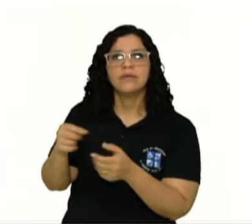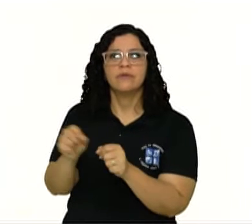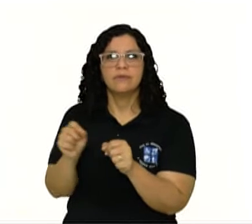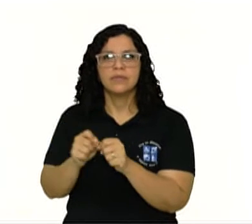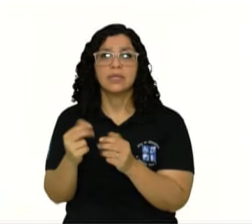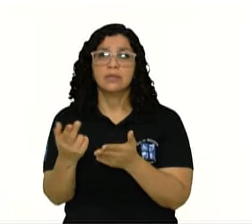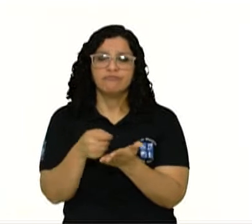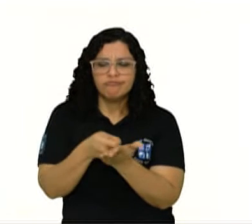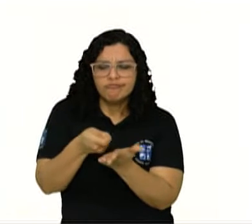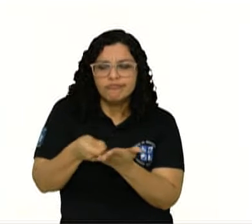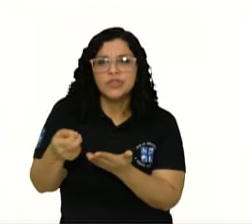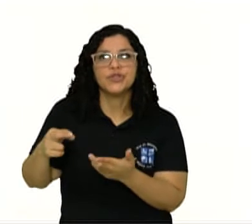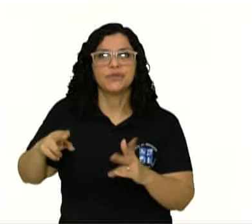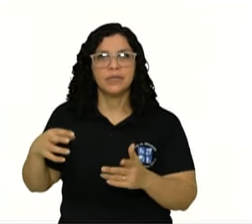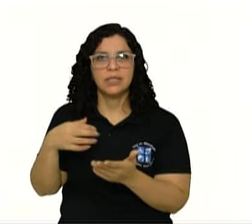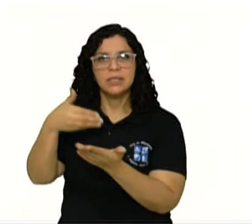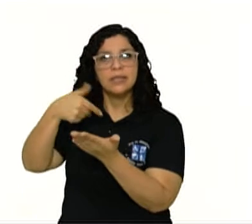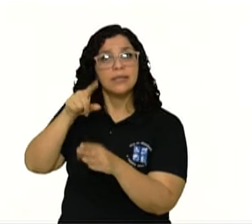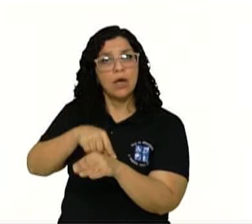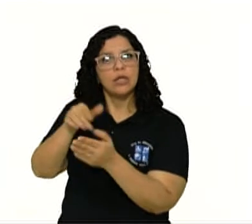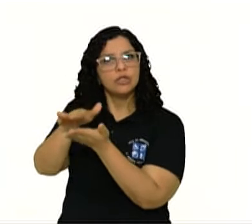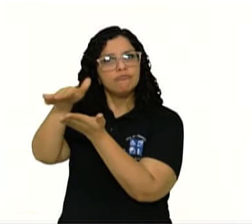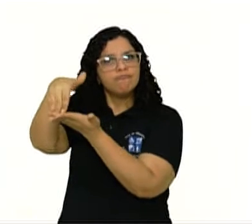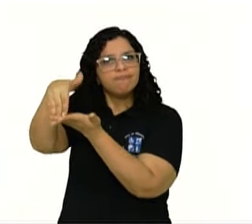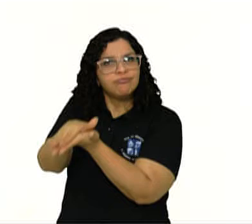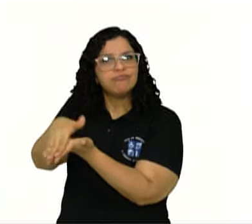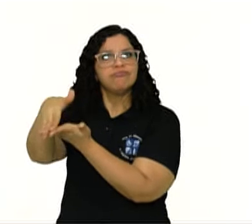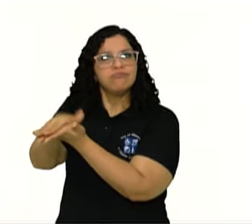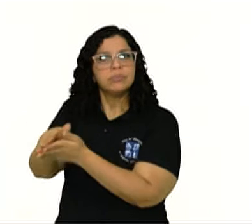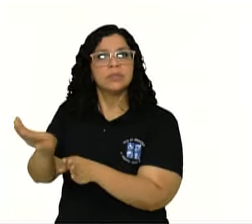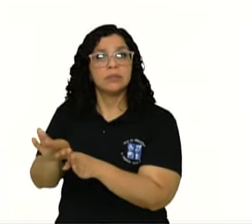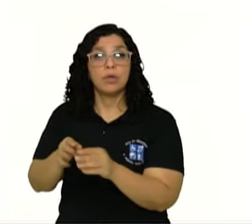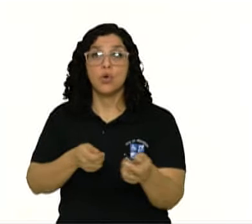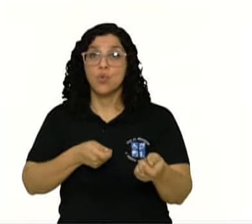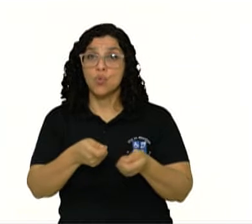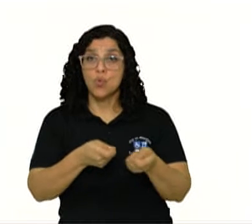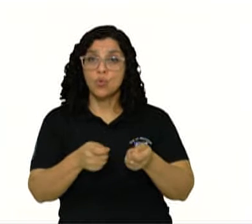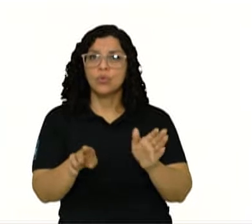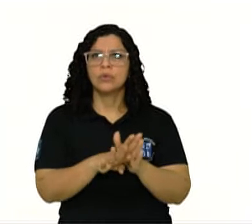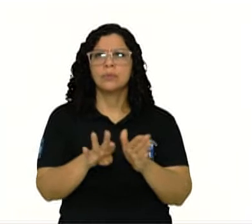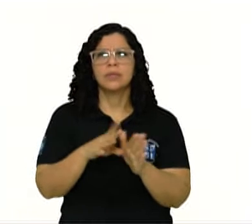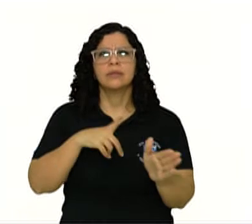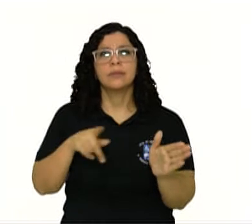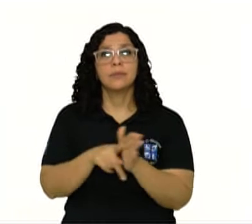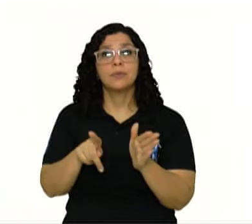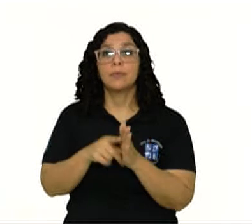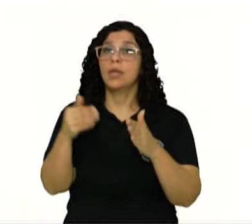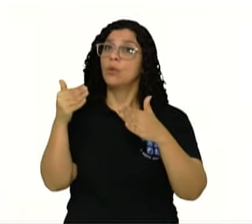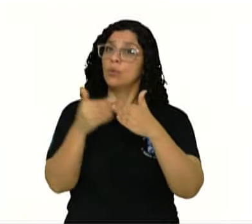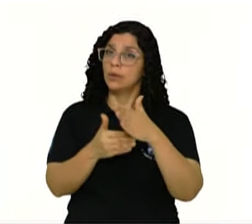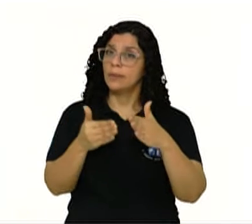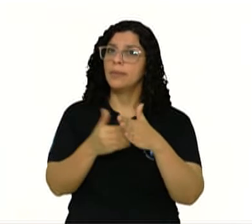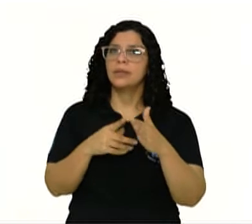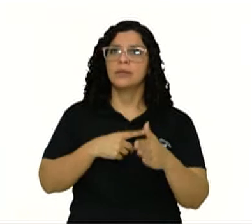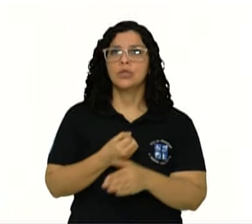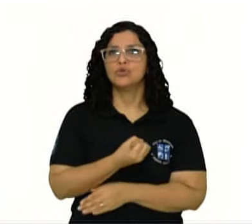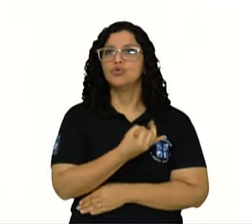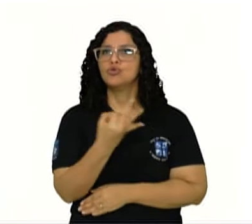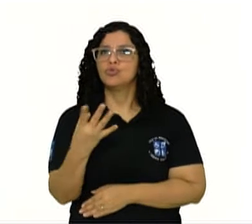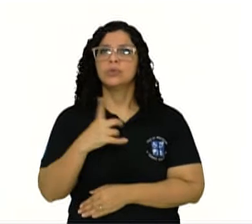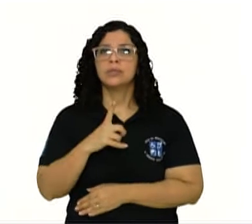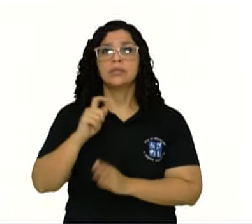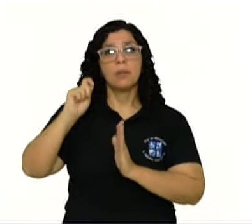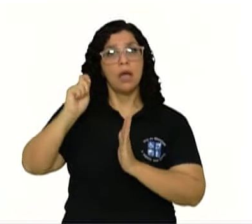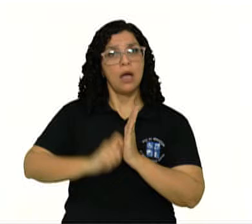diferentes. Por meio de uma reprodução controlada, ela compõe uma edição limitada, numerada e assinada